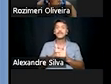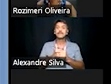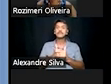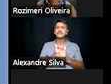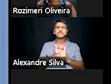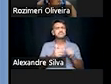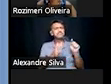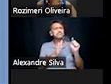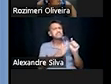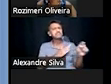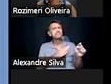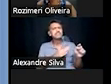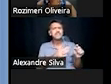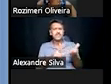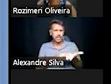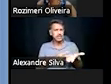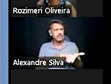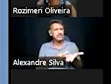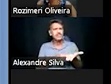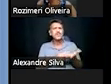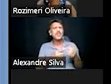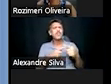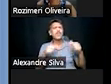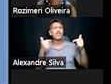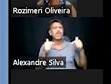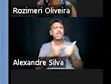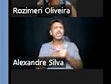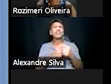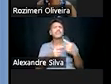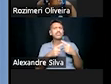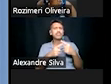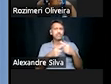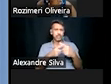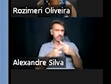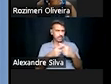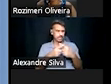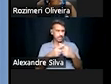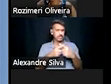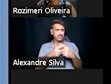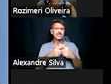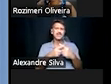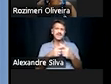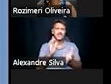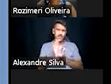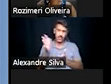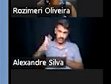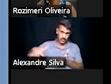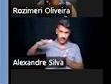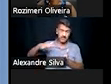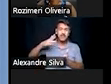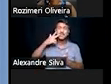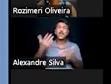questiona, né? A pessoa que estava traduzindo para ele, por que eles estão rindo? Então, os capatazes da fazenda, aqueles